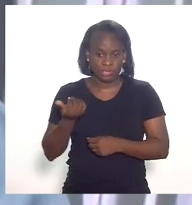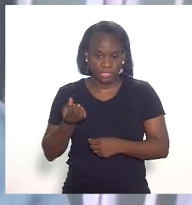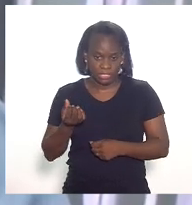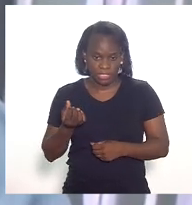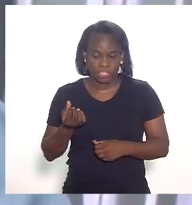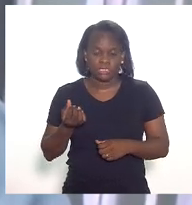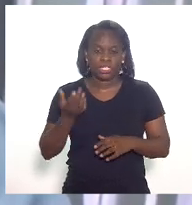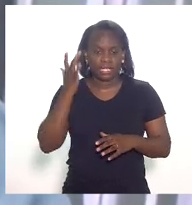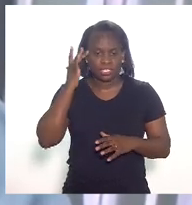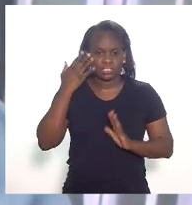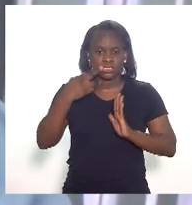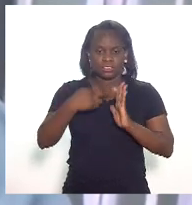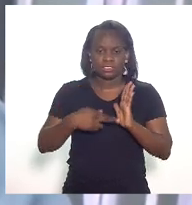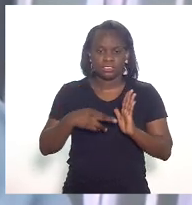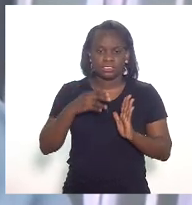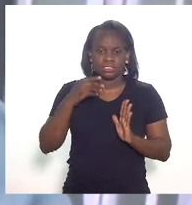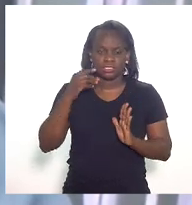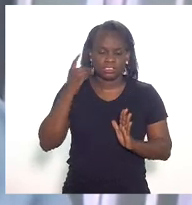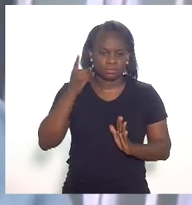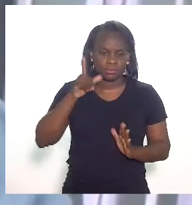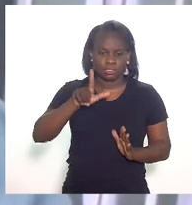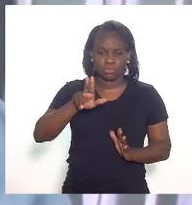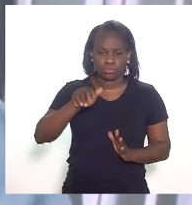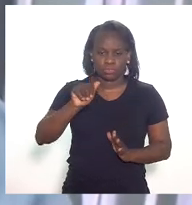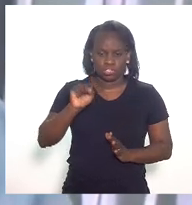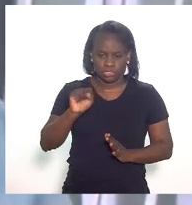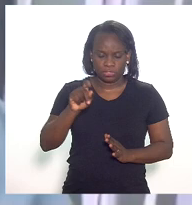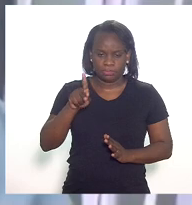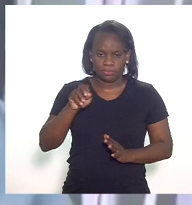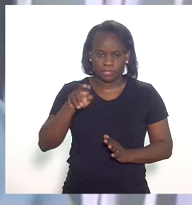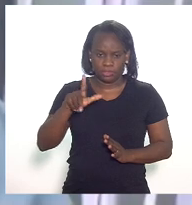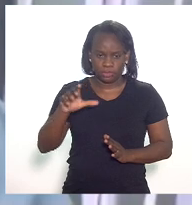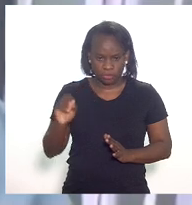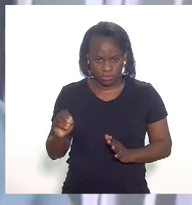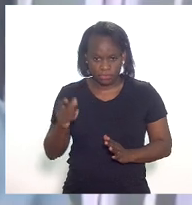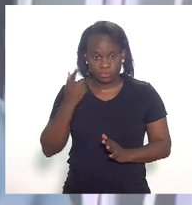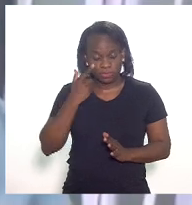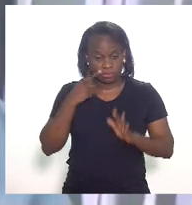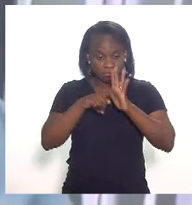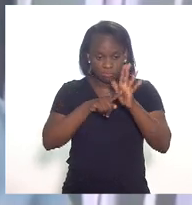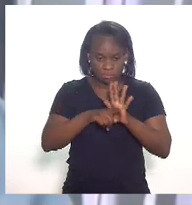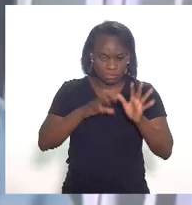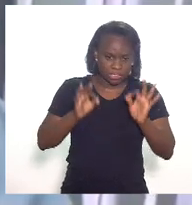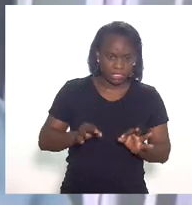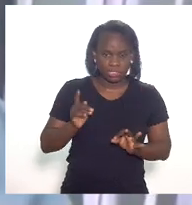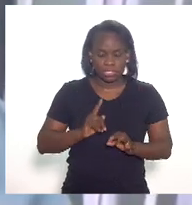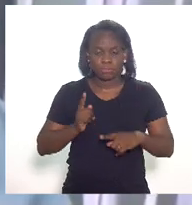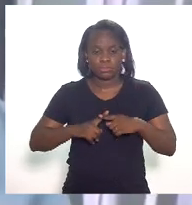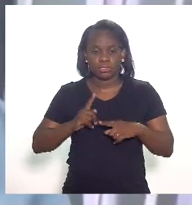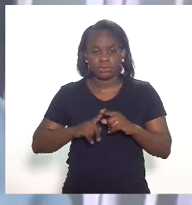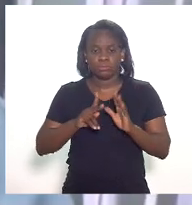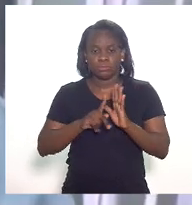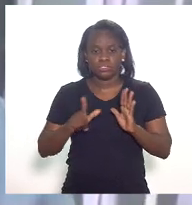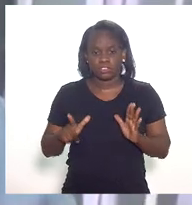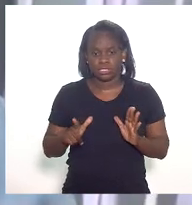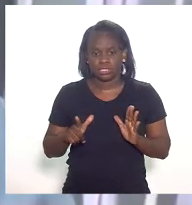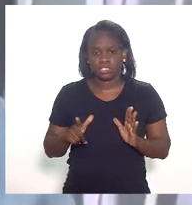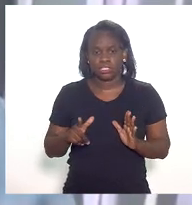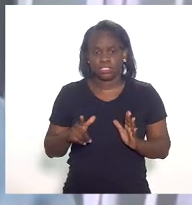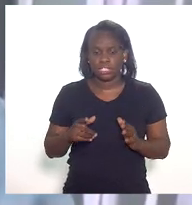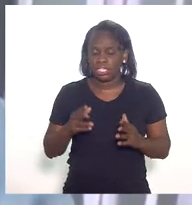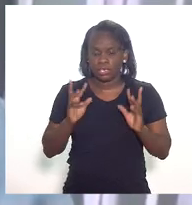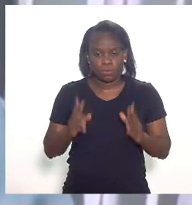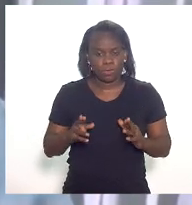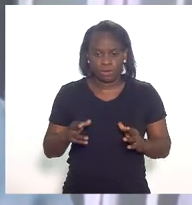engano, o relator era o deputado Luiz Paulo. Então, assim, checar se faz sentido isso, porque é um projeto de idêntico